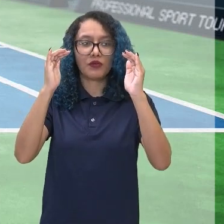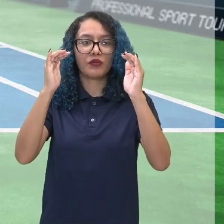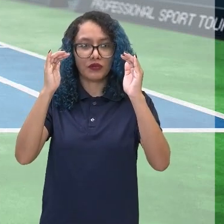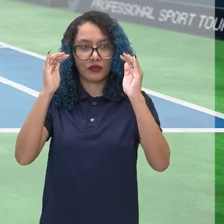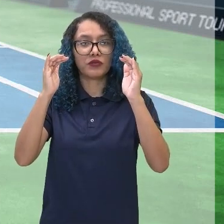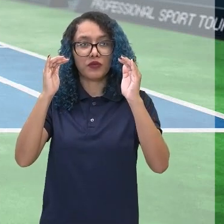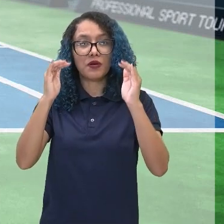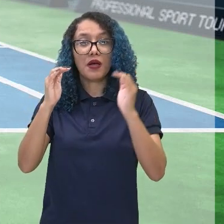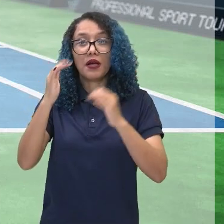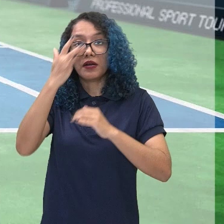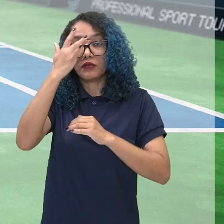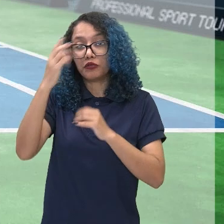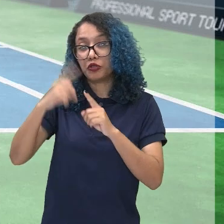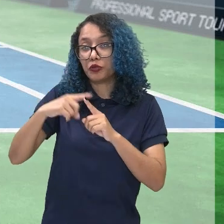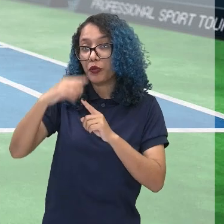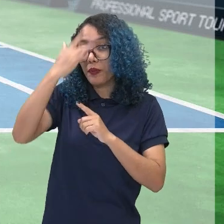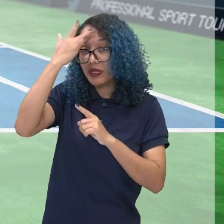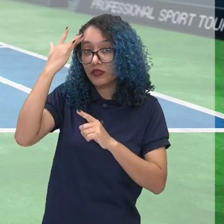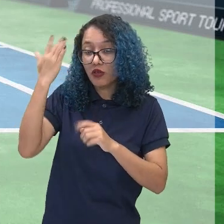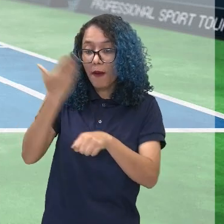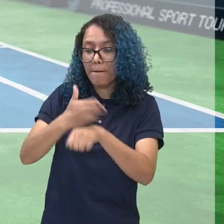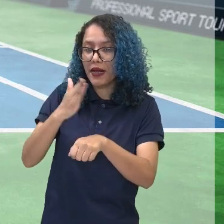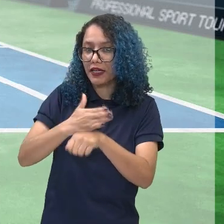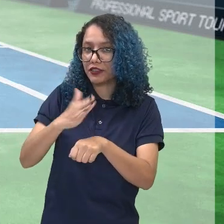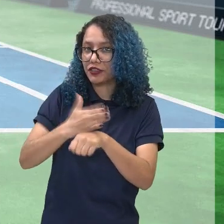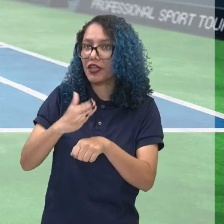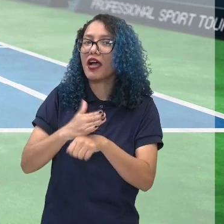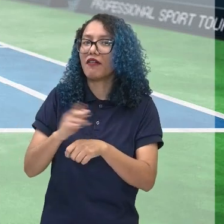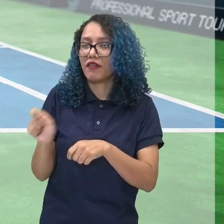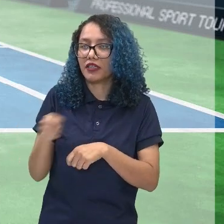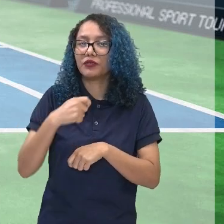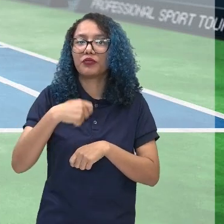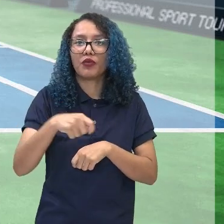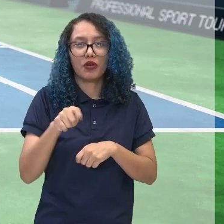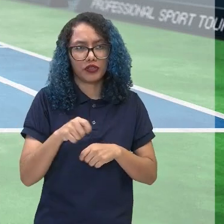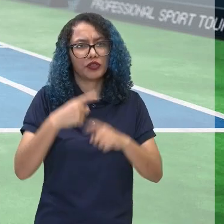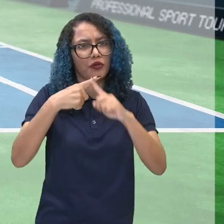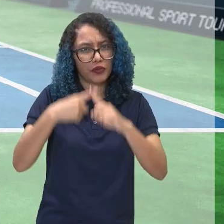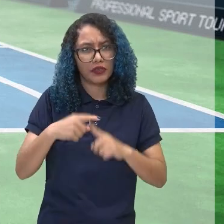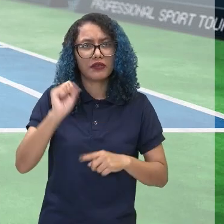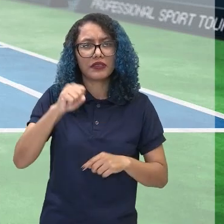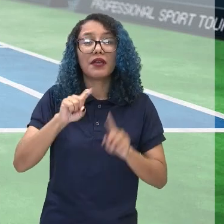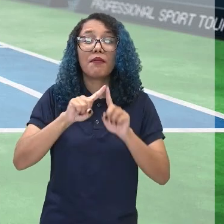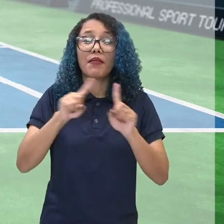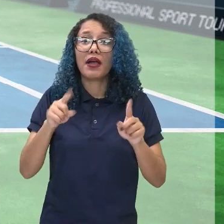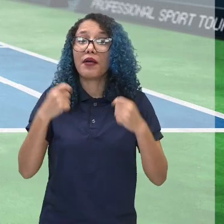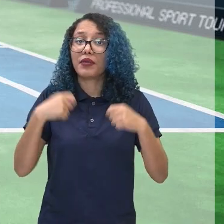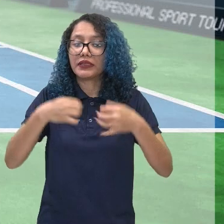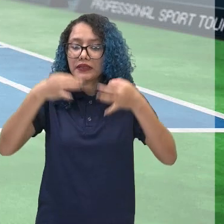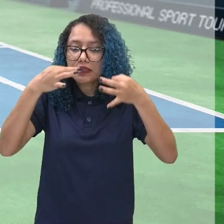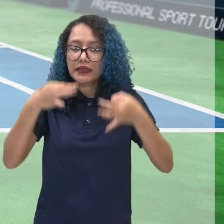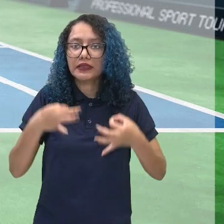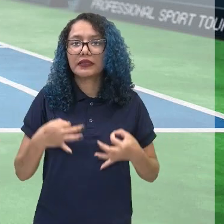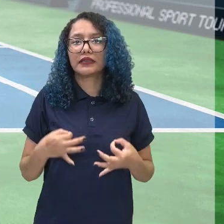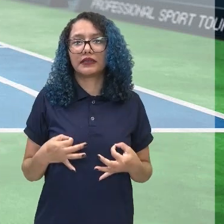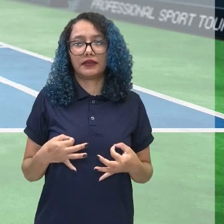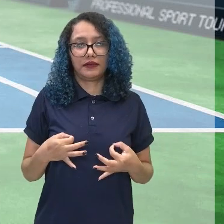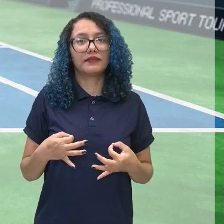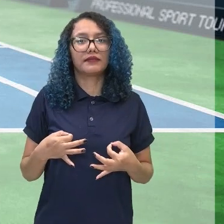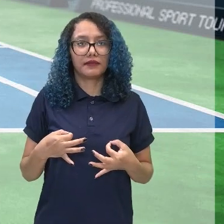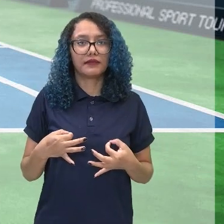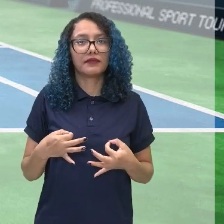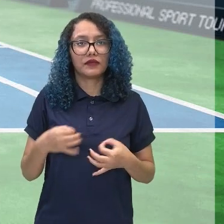esse esporte, eles têm que ter essa característica, né? É competitivo, mas eles precisam ser justos, retos, corretos ali quando